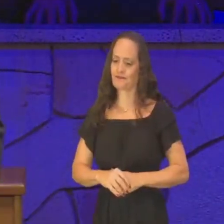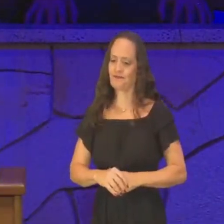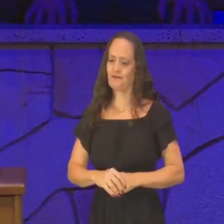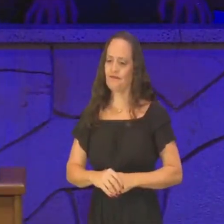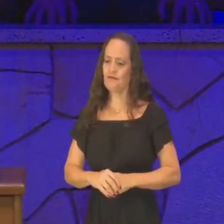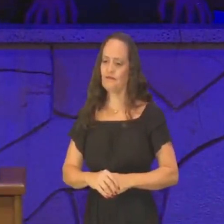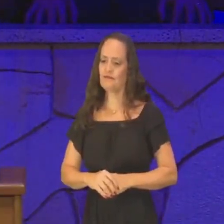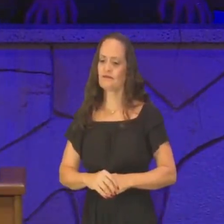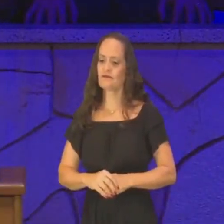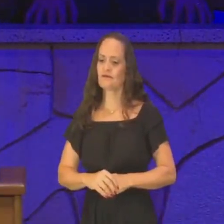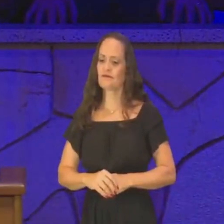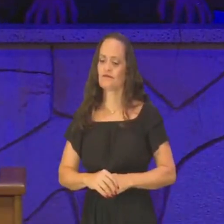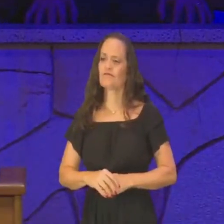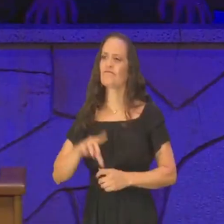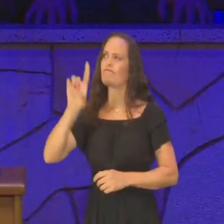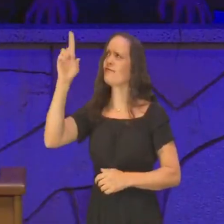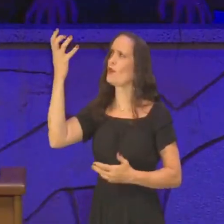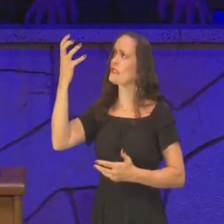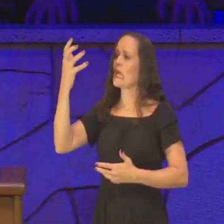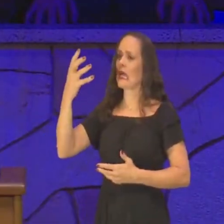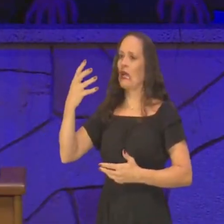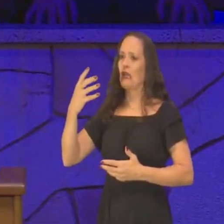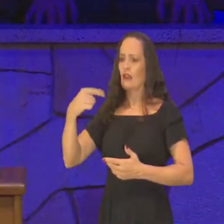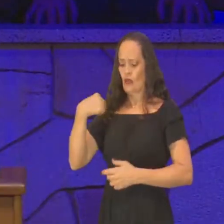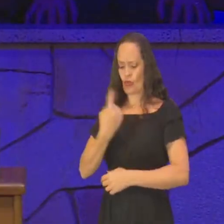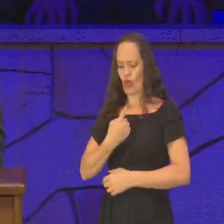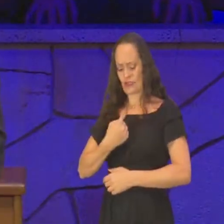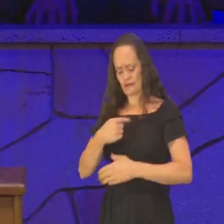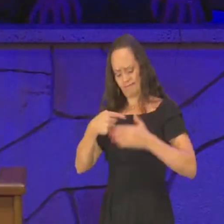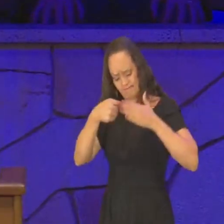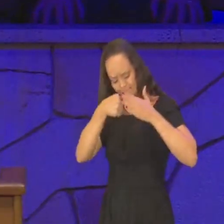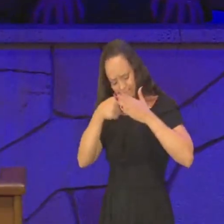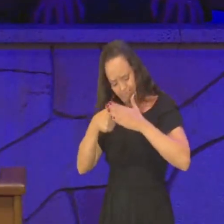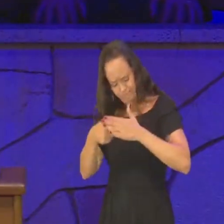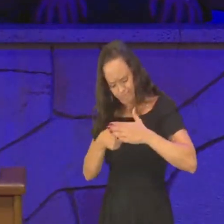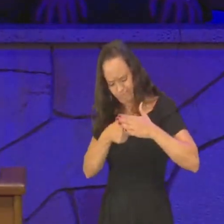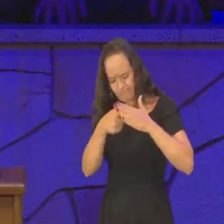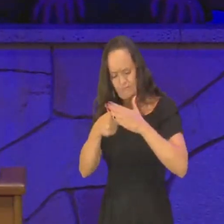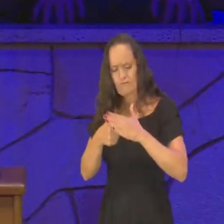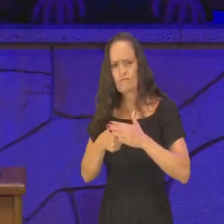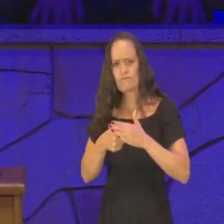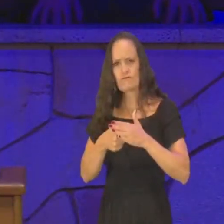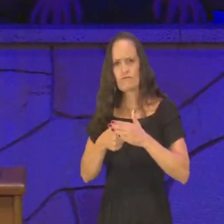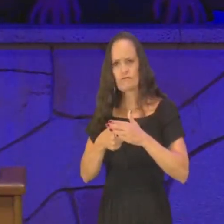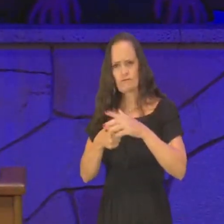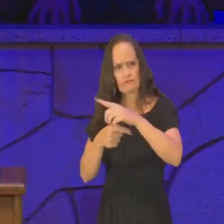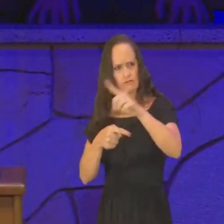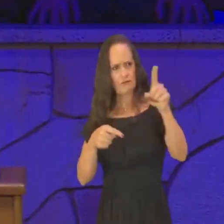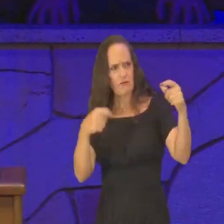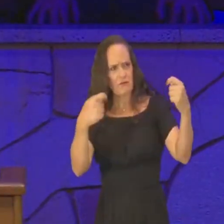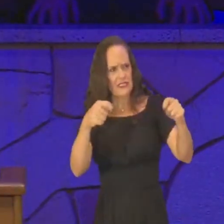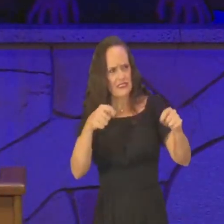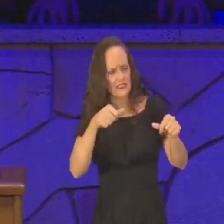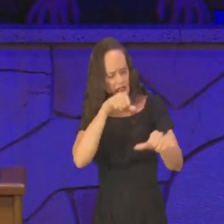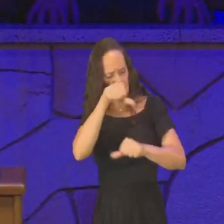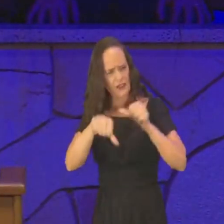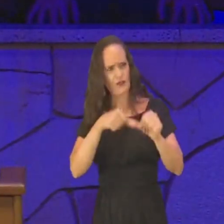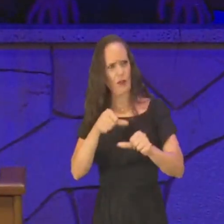exame do nosso coração. E a pergunta que eu faço é: o que precisa ser restaurado na sua vida?